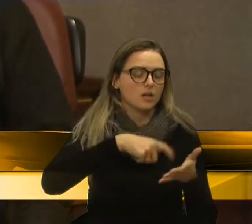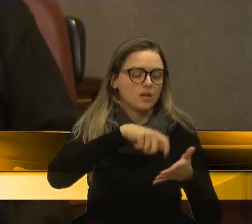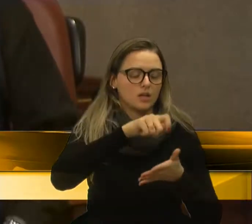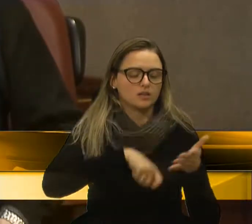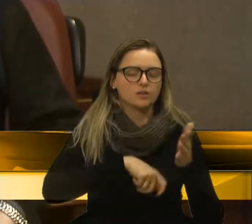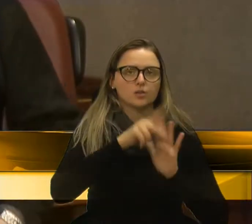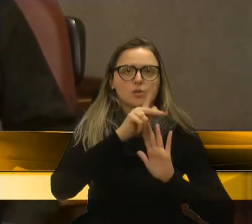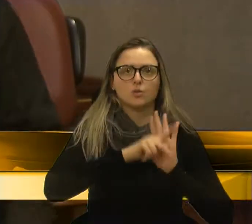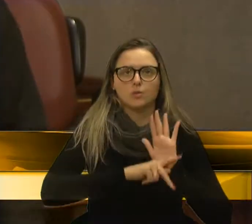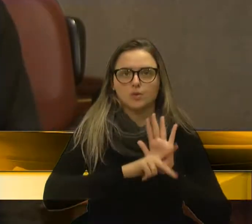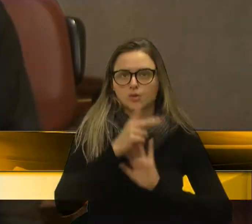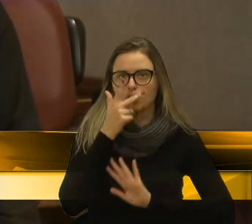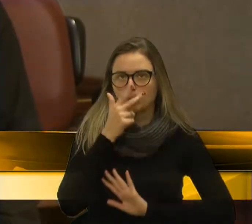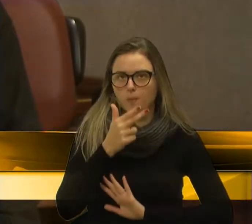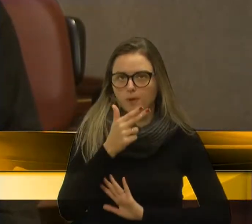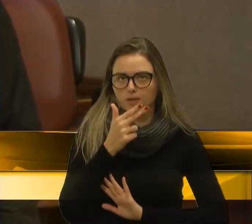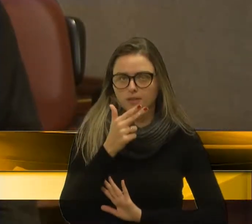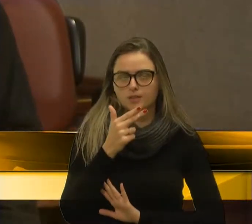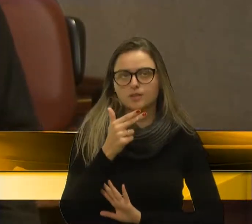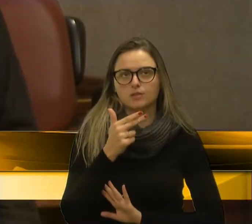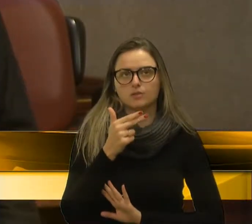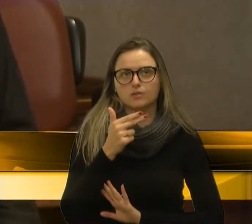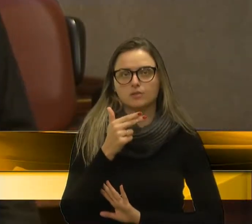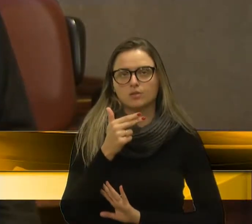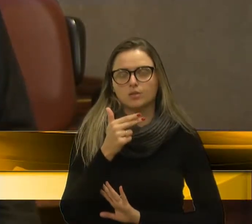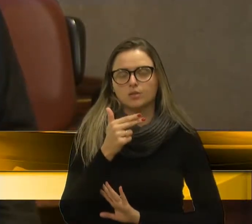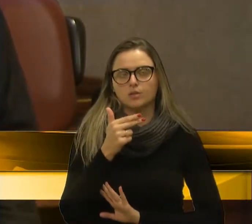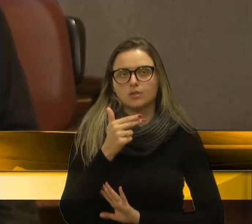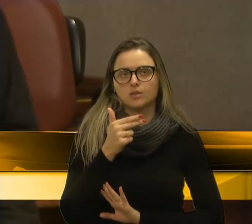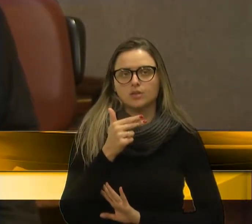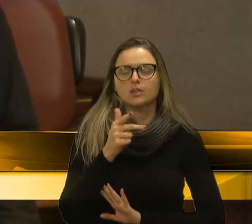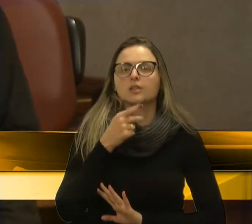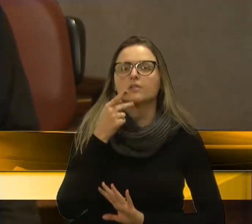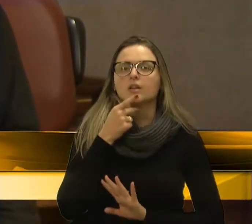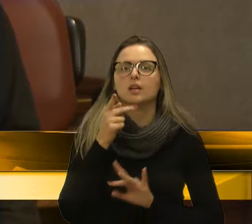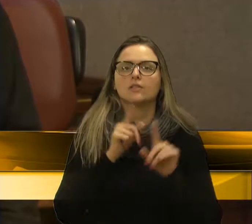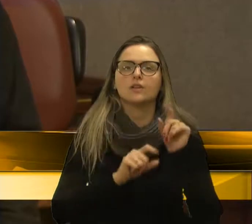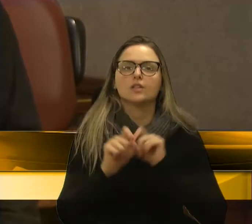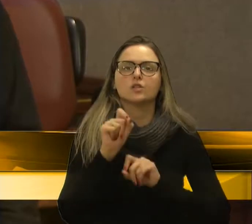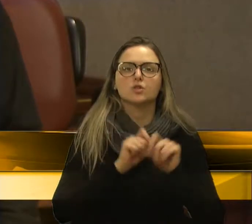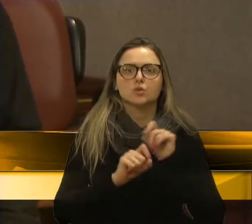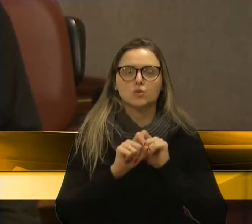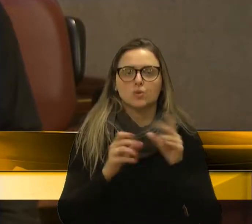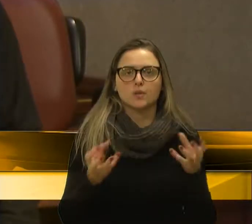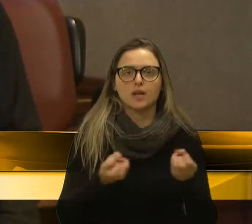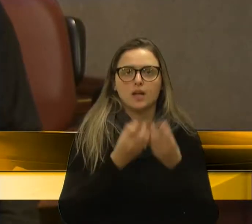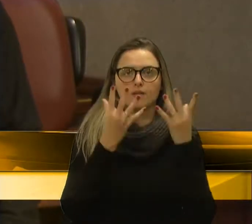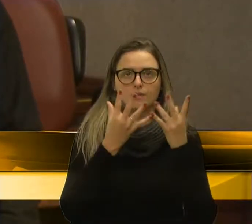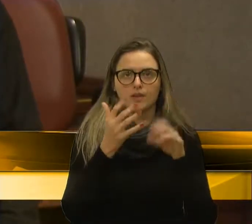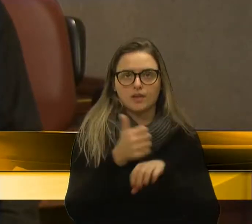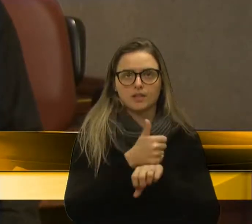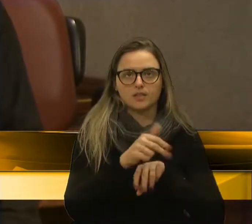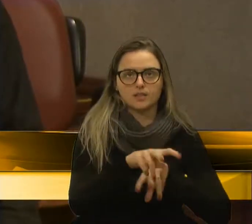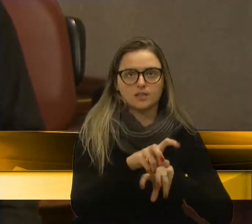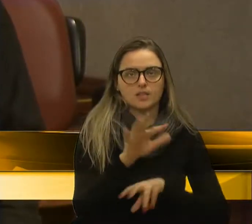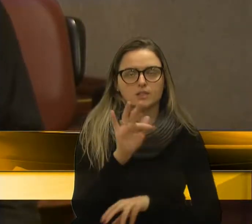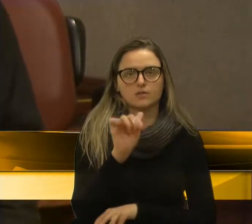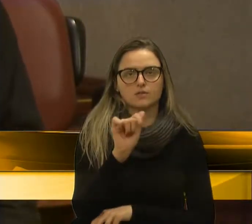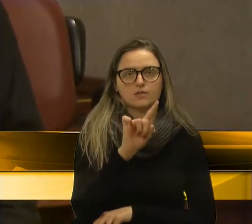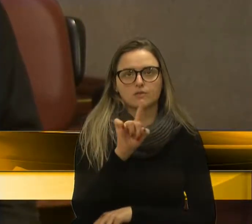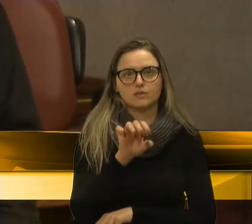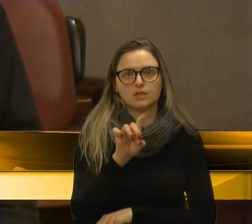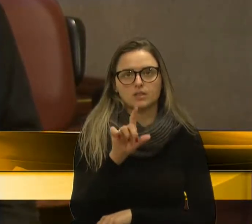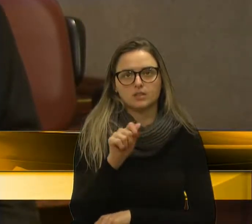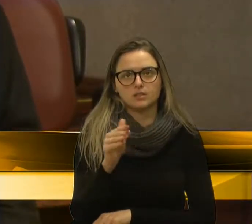idêntico a este, que tratava da questão da festa do agricultor, lá de Fazenda Sousa.